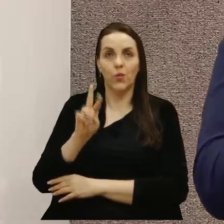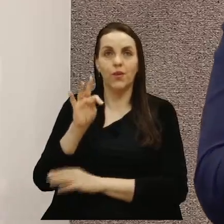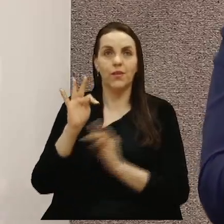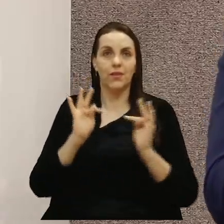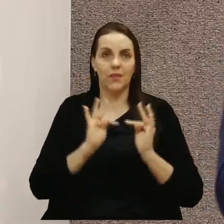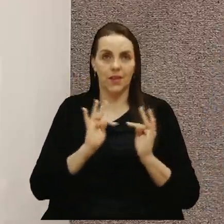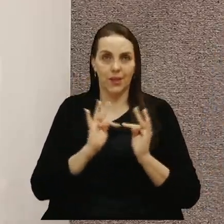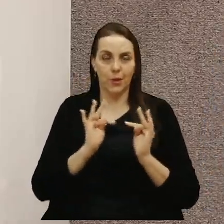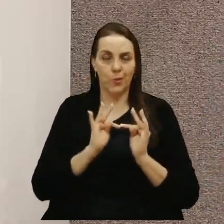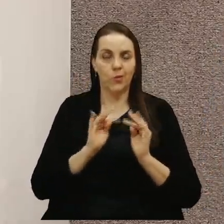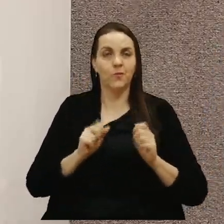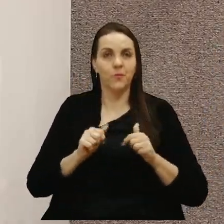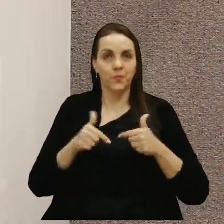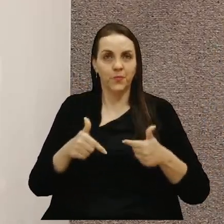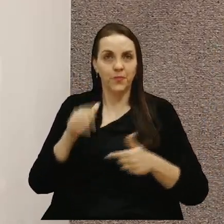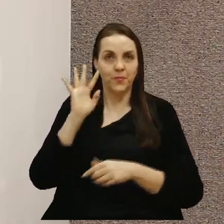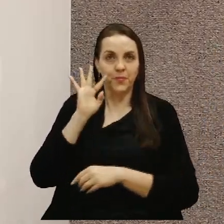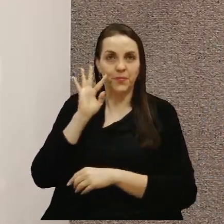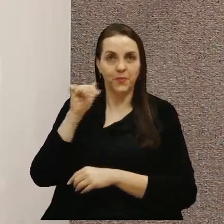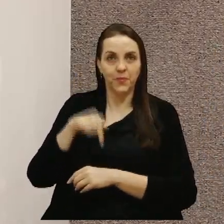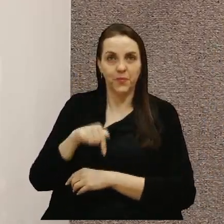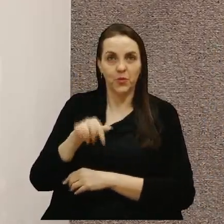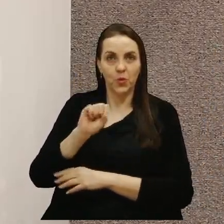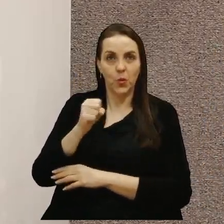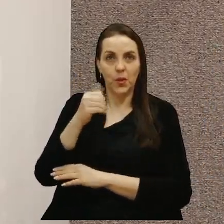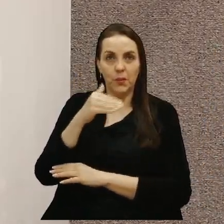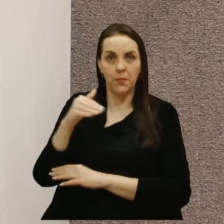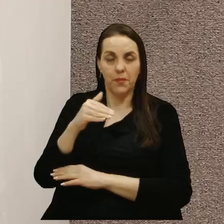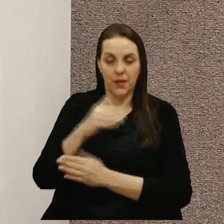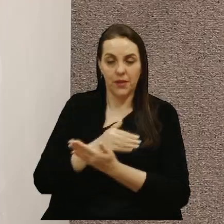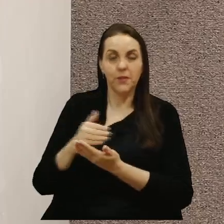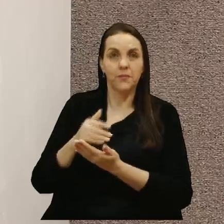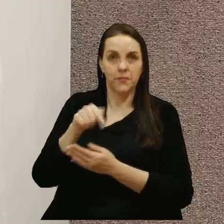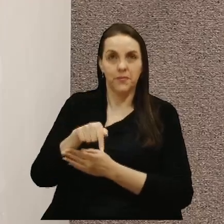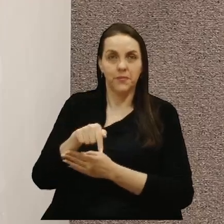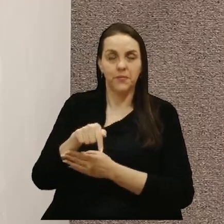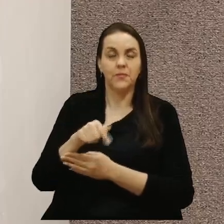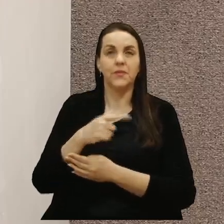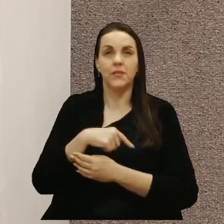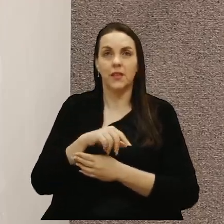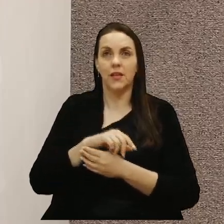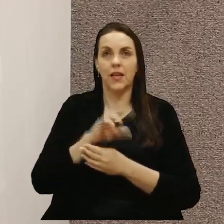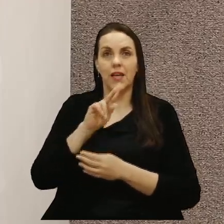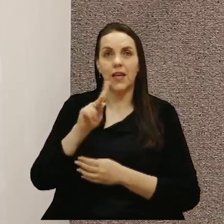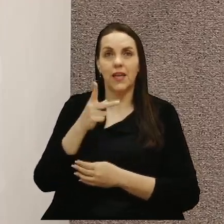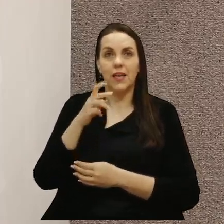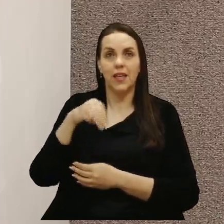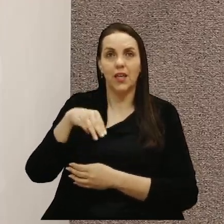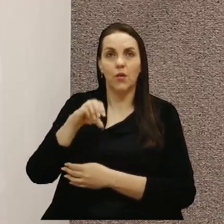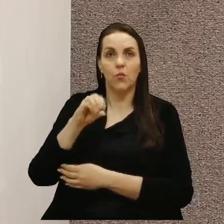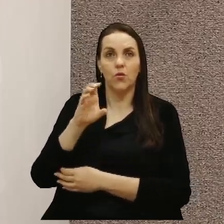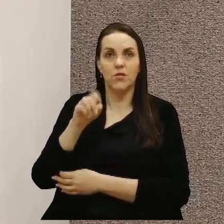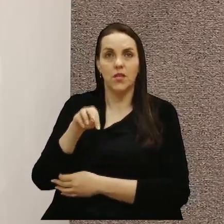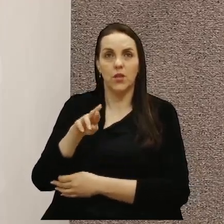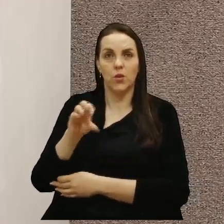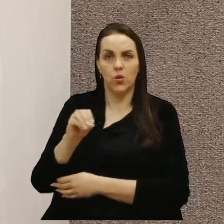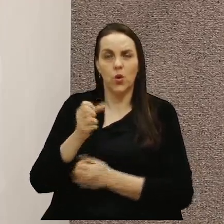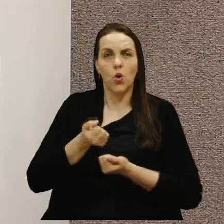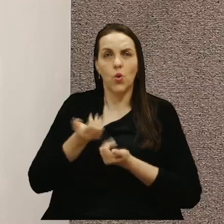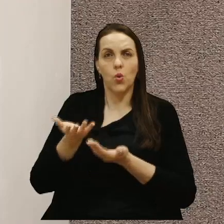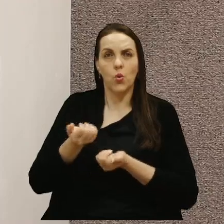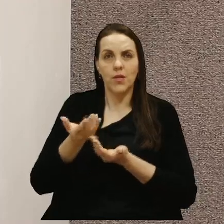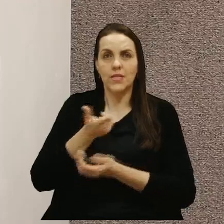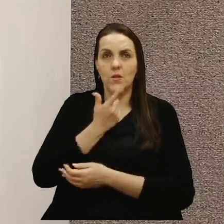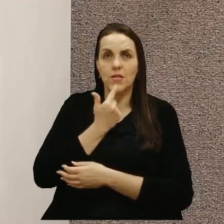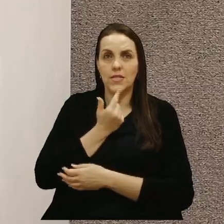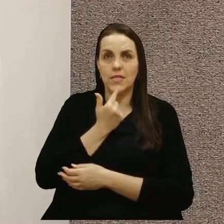bacana que já começou hoje às 8h30 da manhã junto ao Hemocentro, que está ali na escola deles, para receber doações de sangue de todos os tipos.